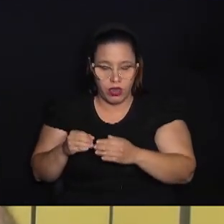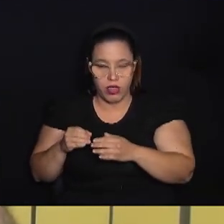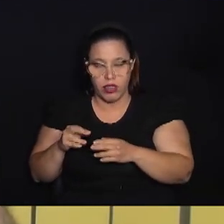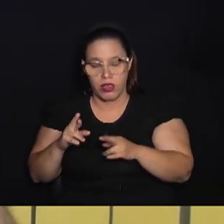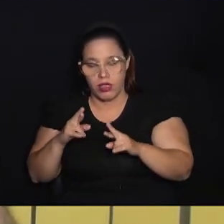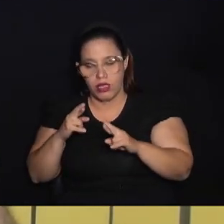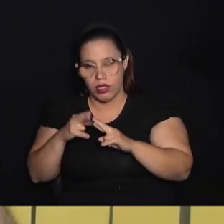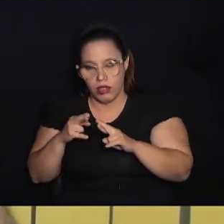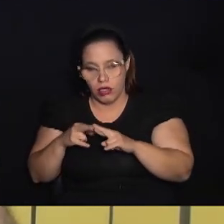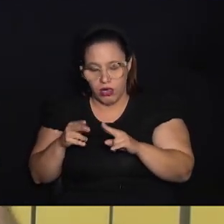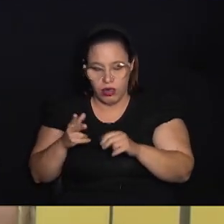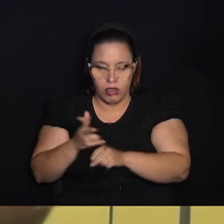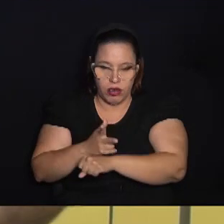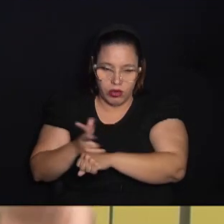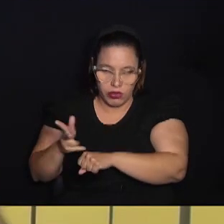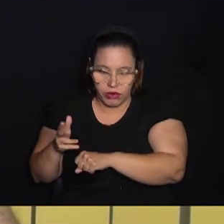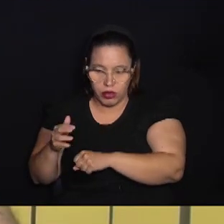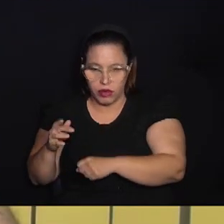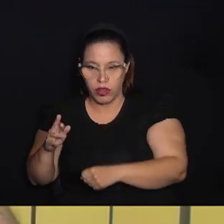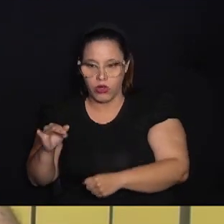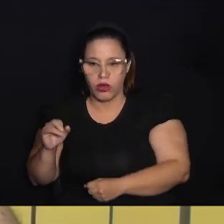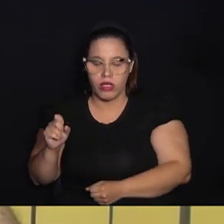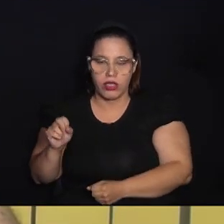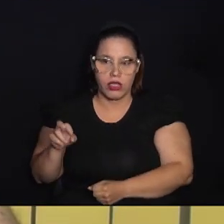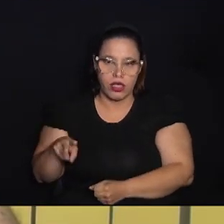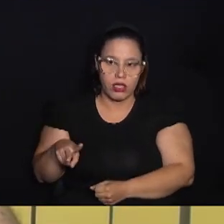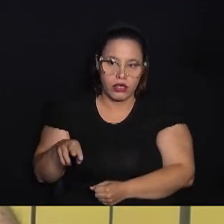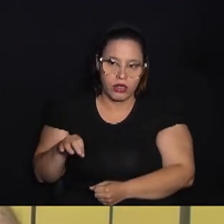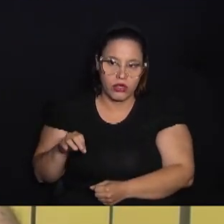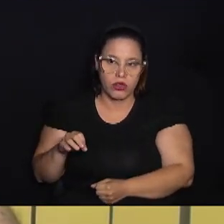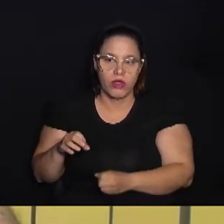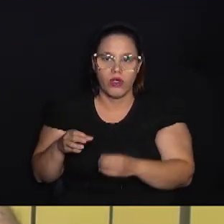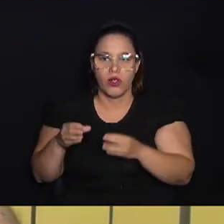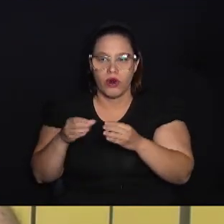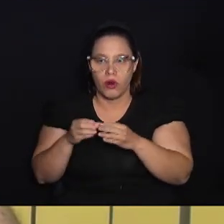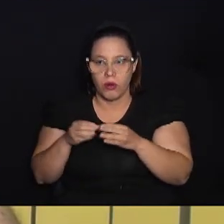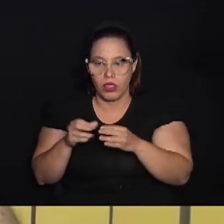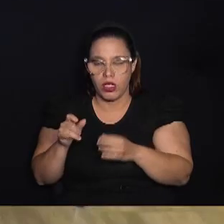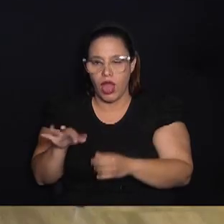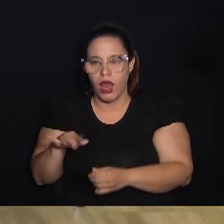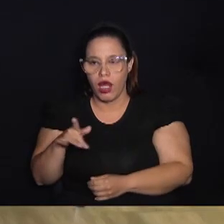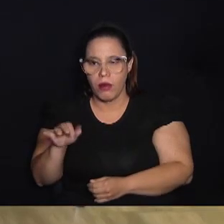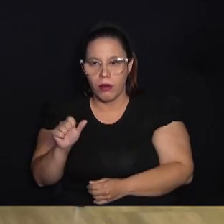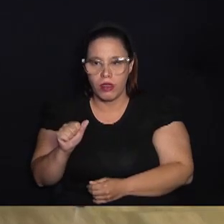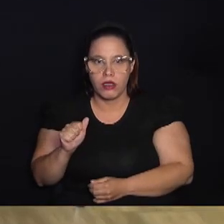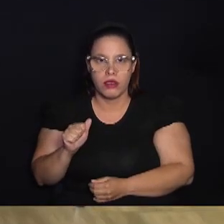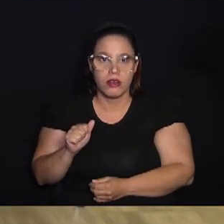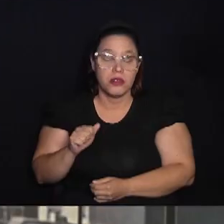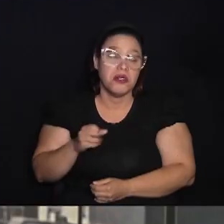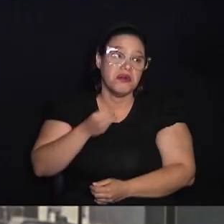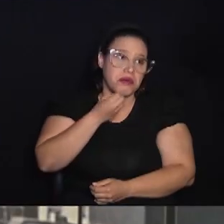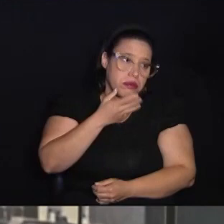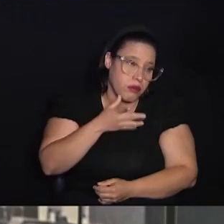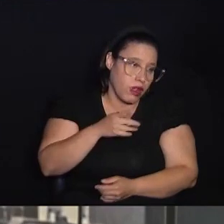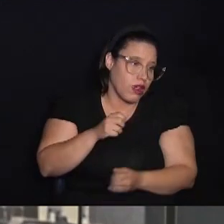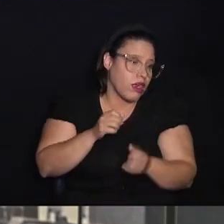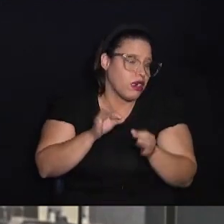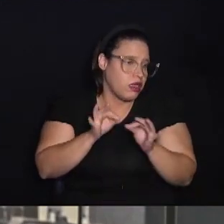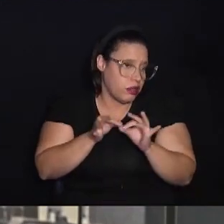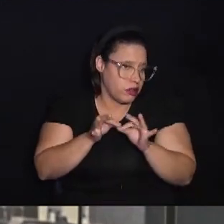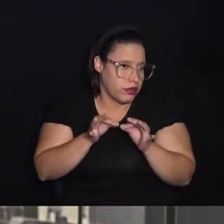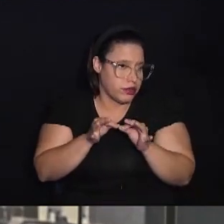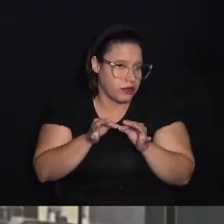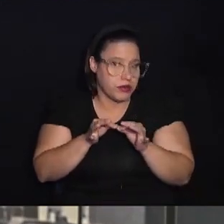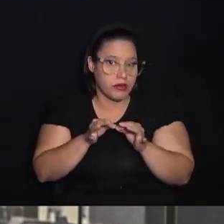trajeto do de um cortejo fúnebre da comunidade alemã boa que legal pessoal quem quiser participar aqui